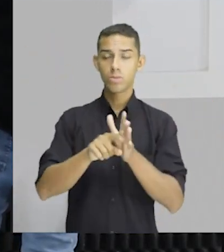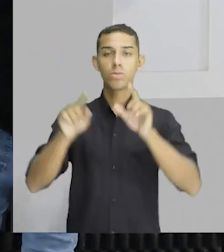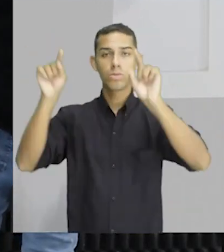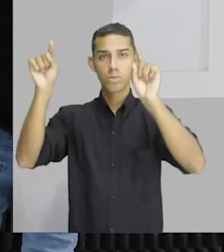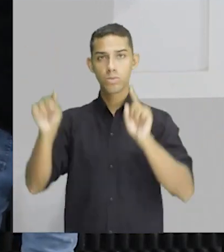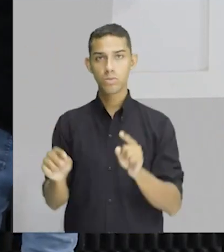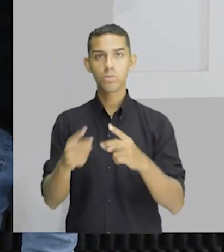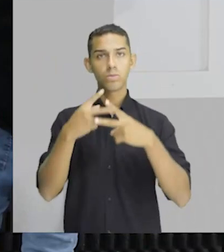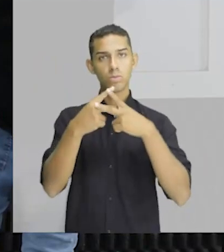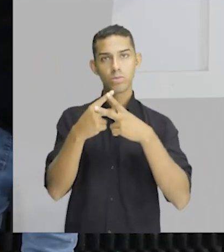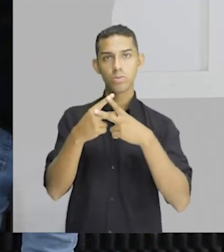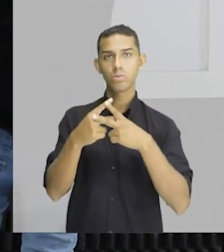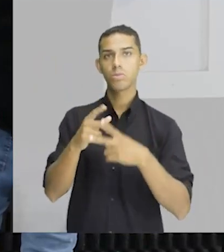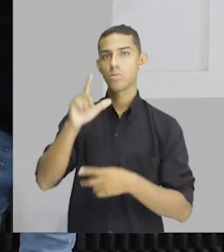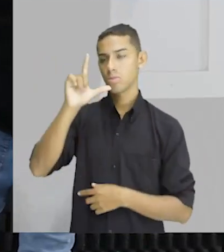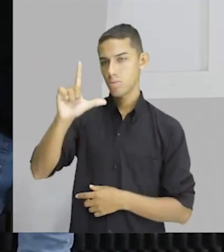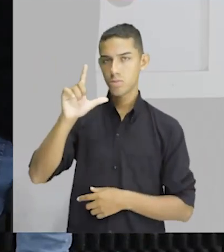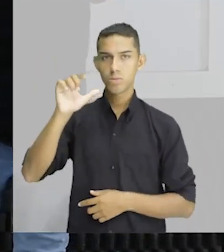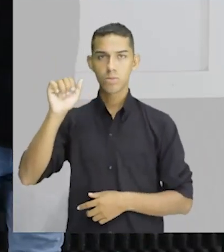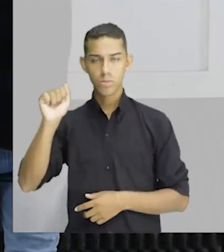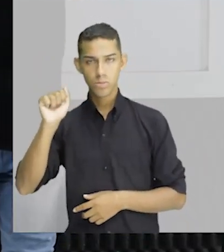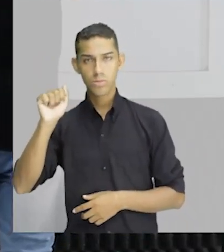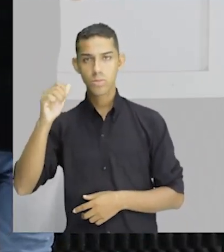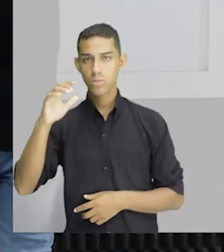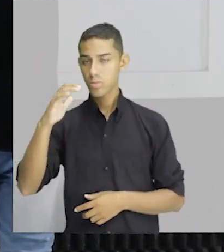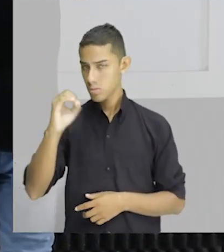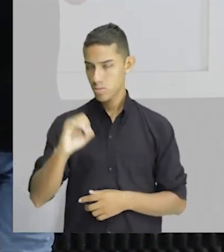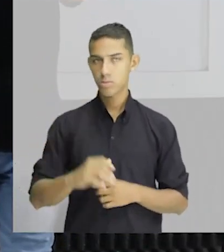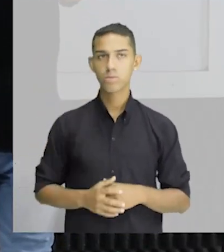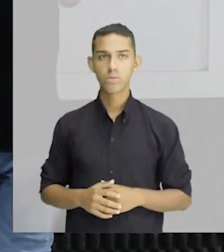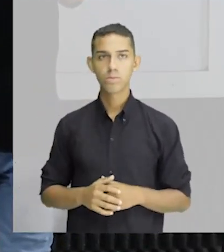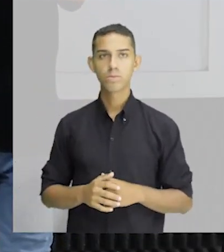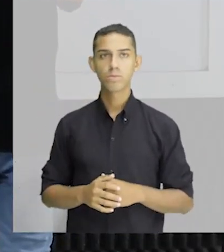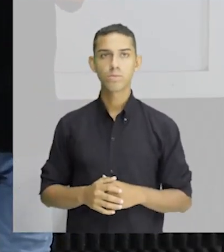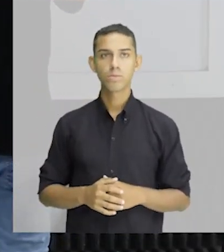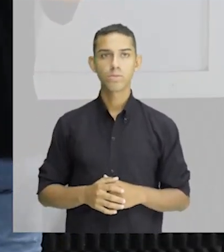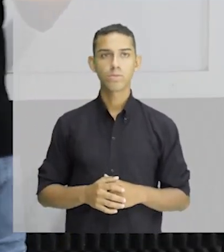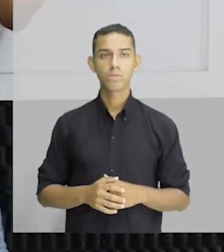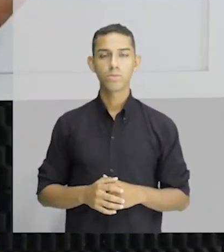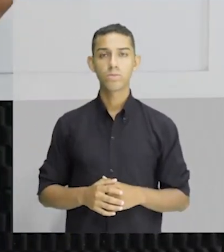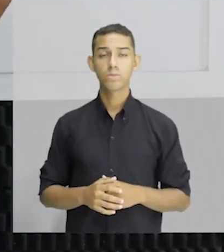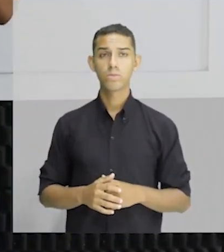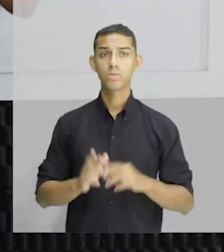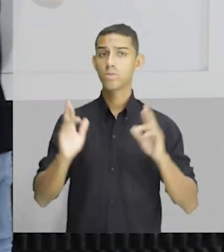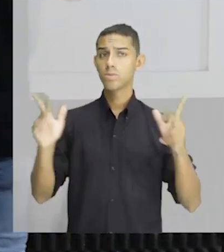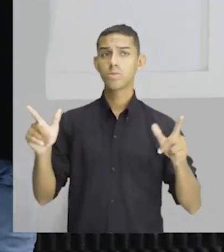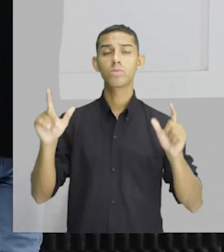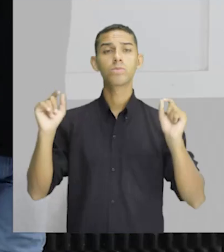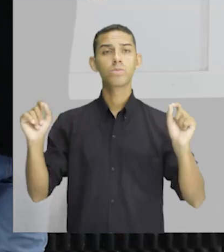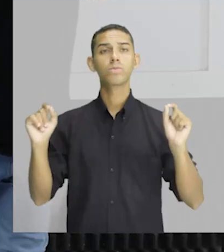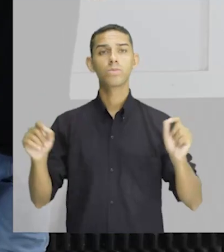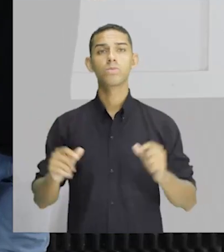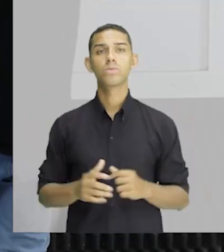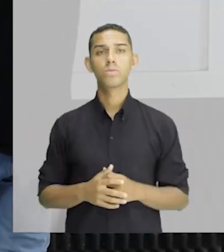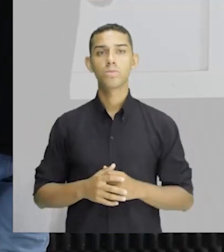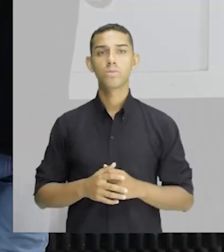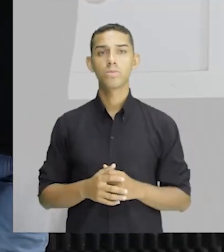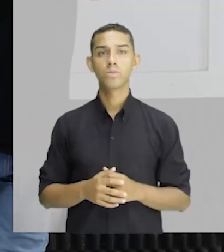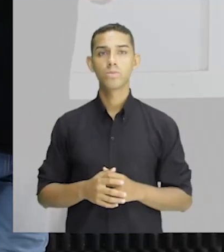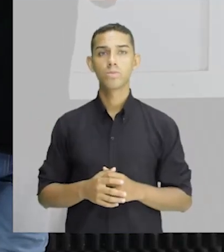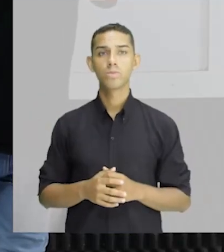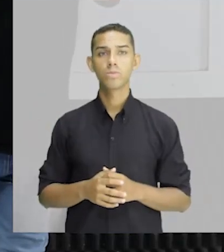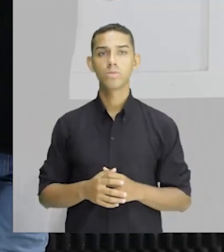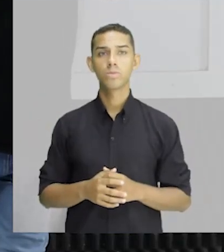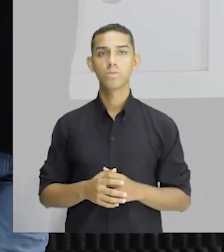dilatação do aço. Ok? Dilatação, a diferença entre eles vai ser